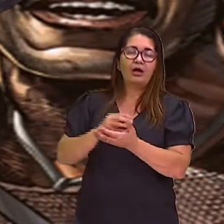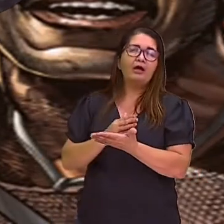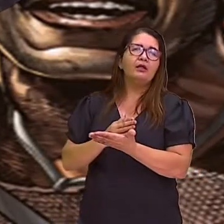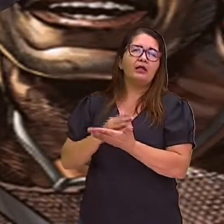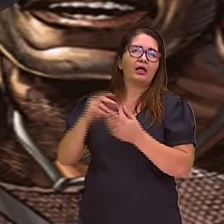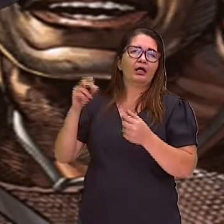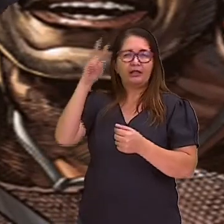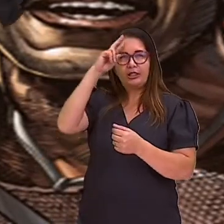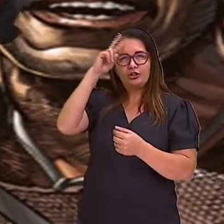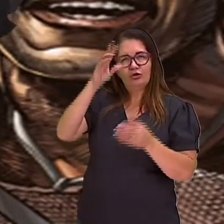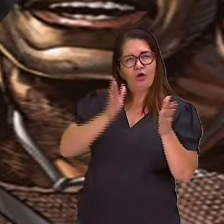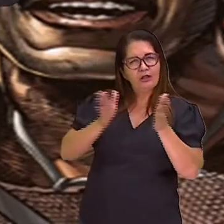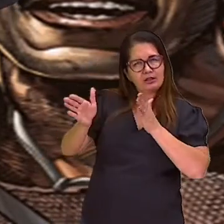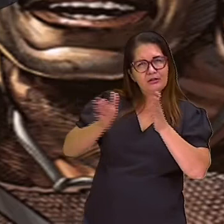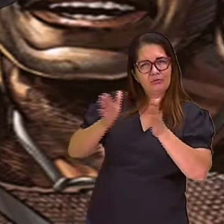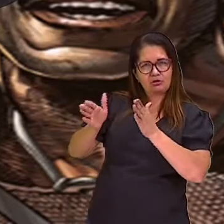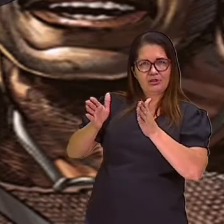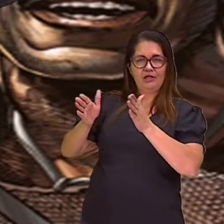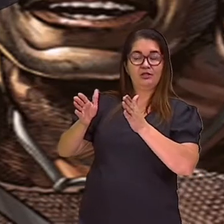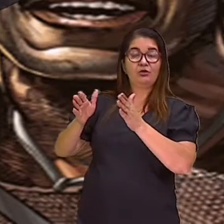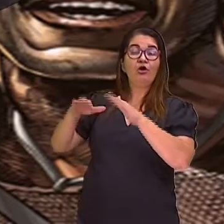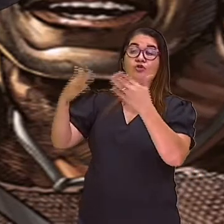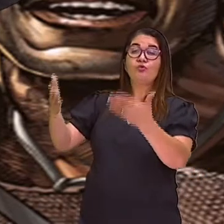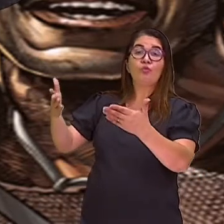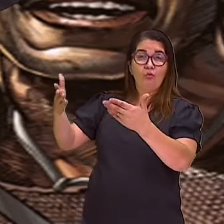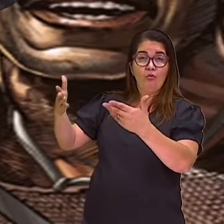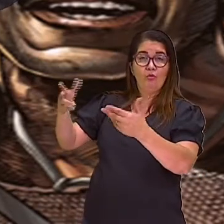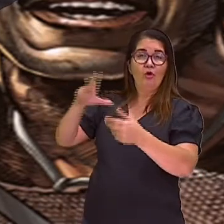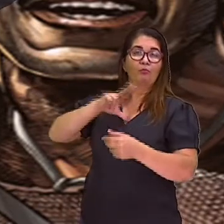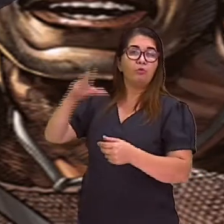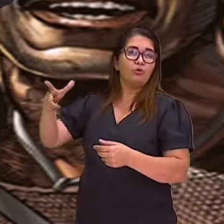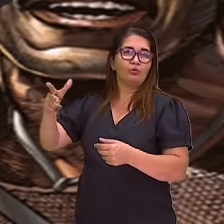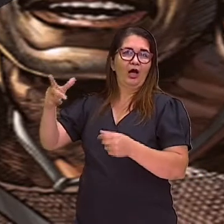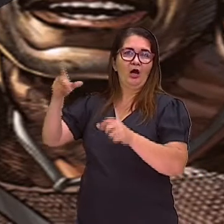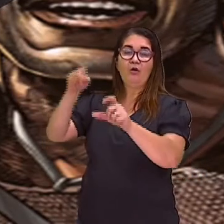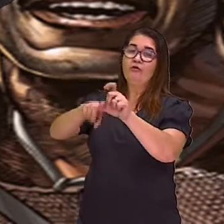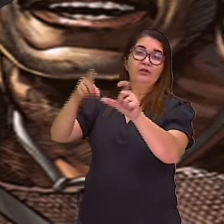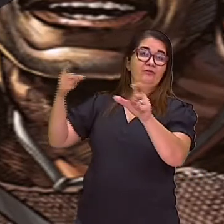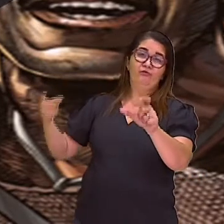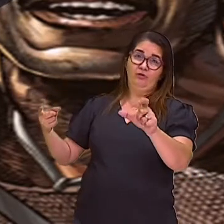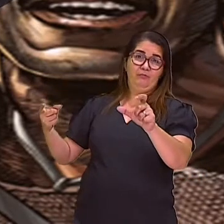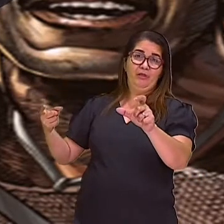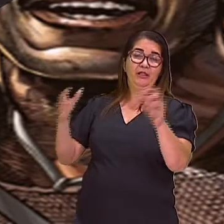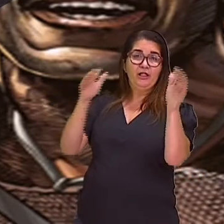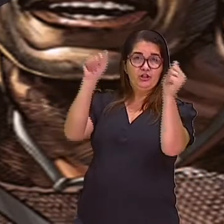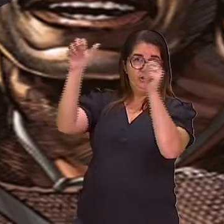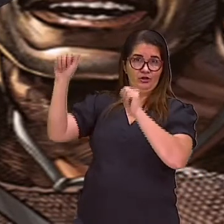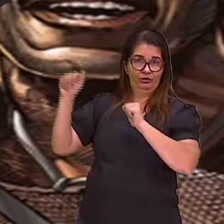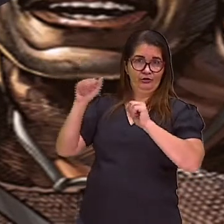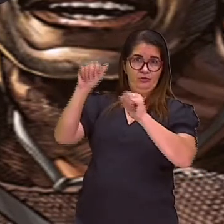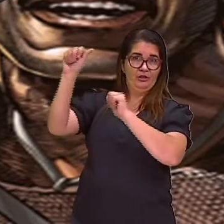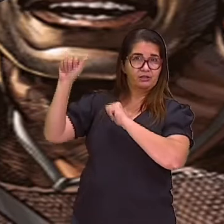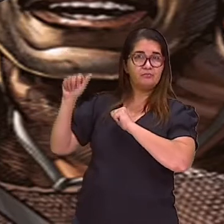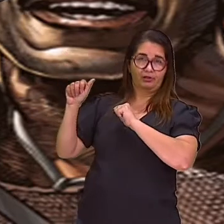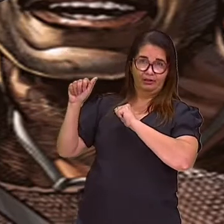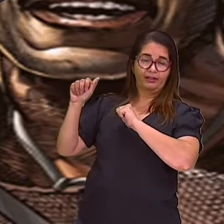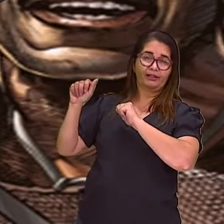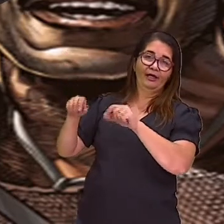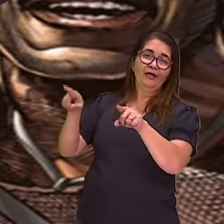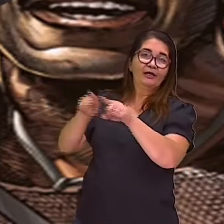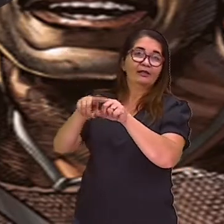comando espanhol. E seu trono passou a ser ocupado por Dom João IV, inaugurando a